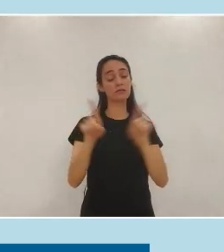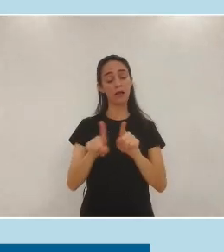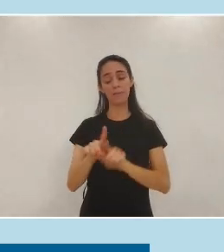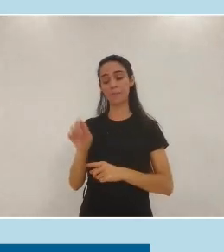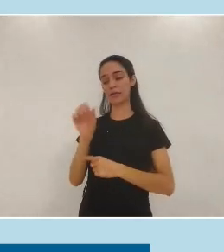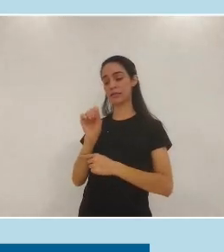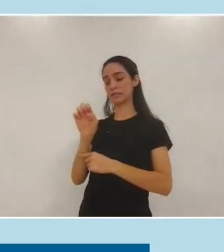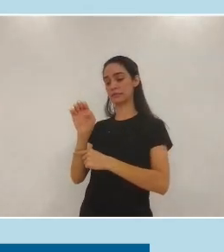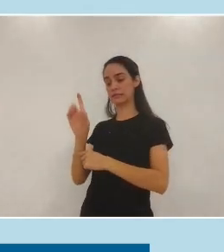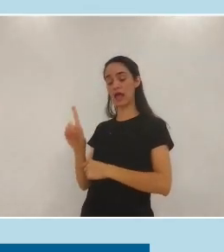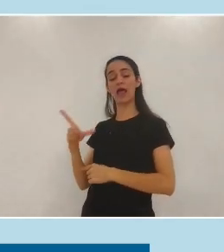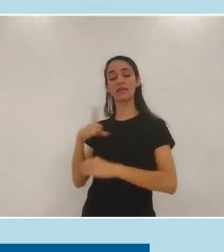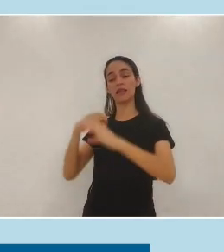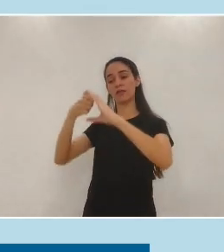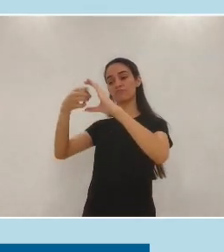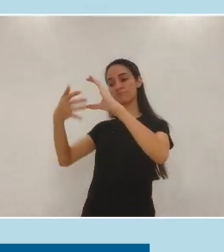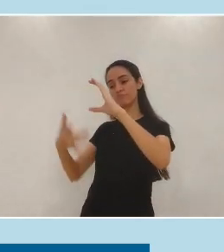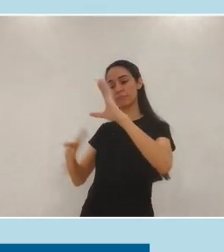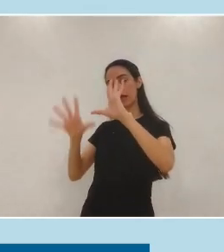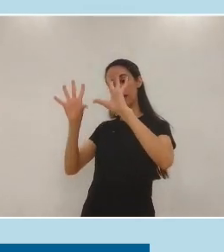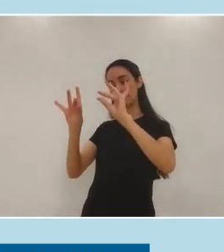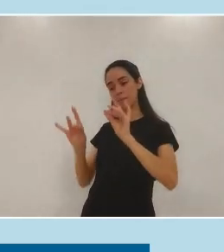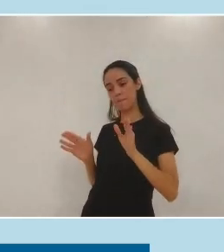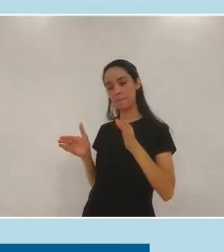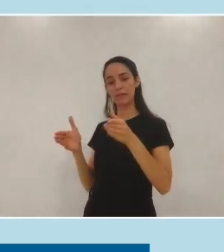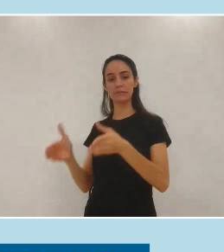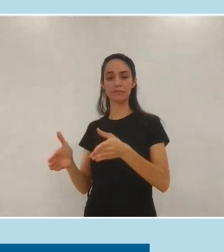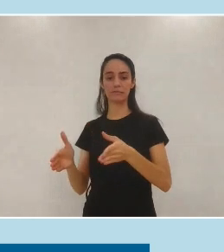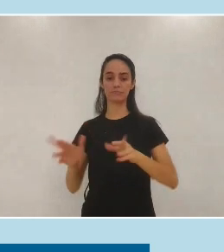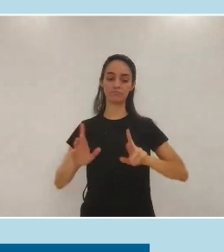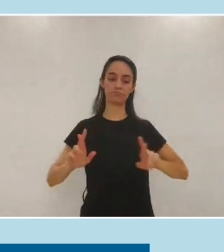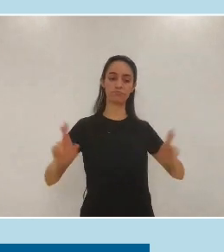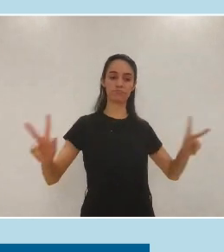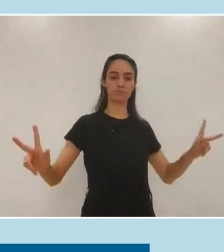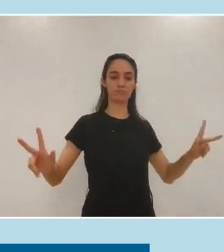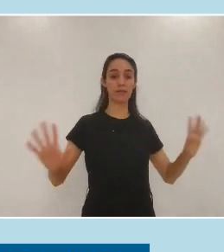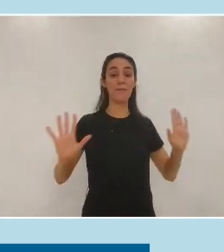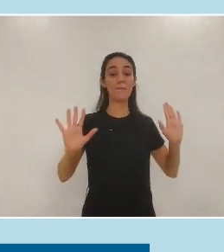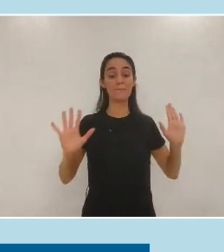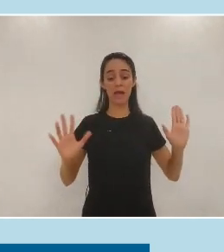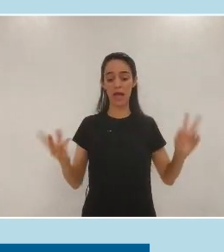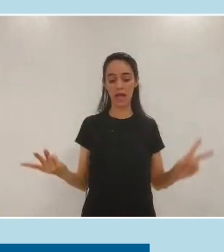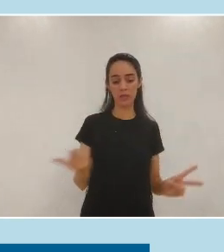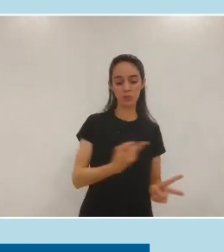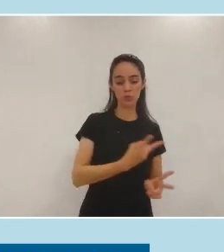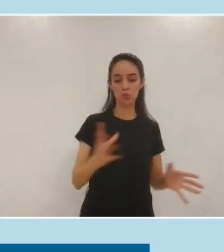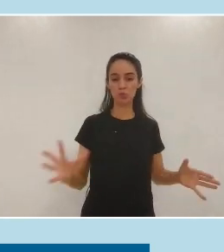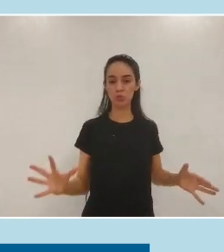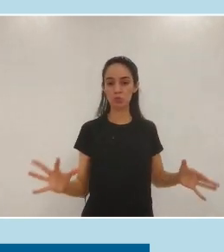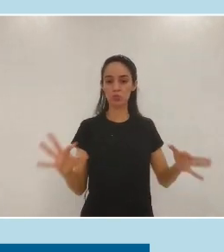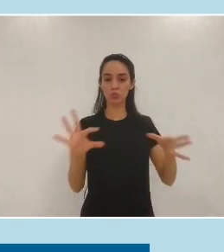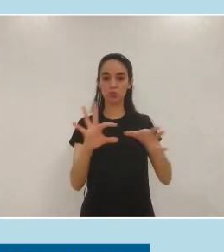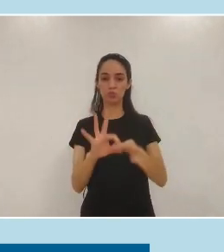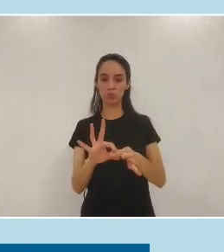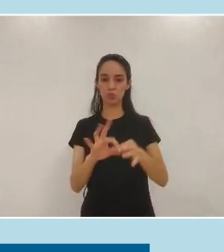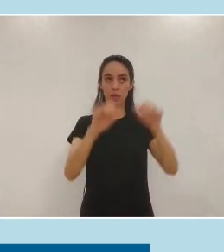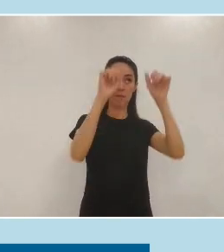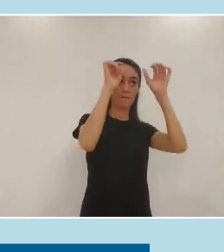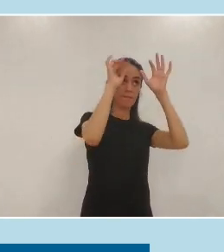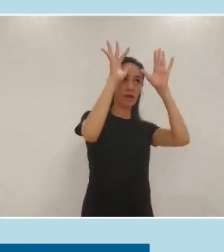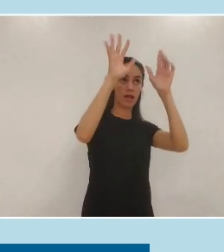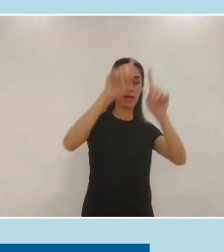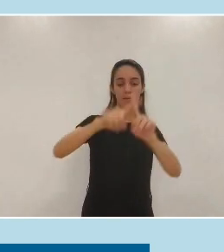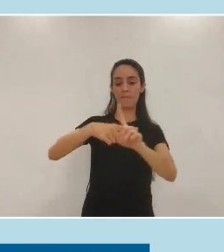tem características específicas. Só que elas juntas, elas vão apresentar muito